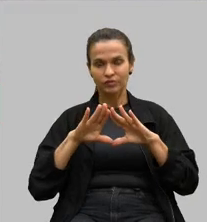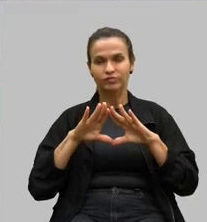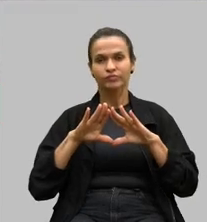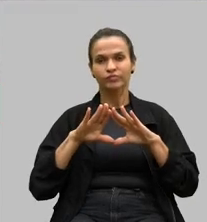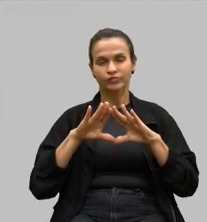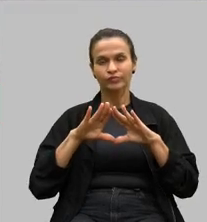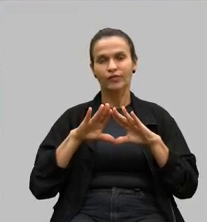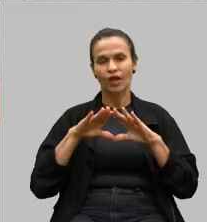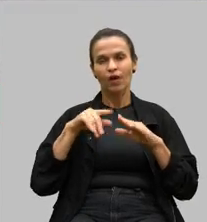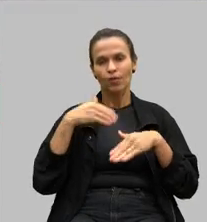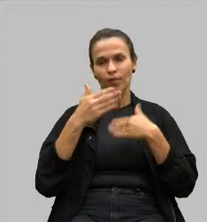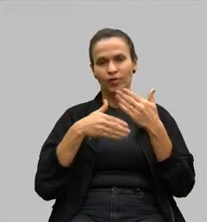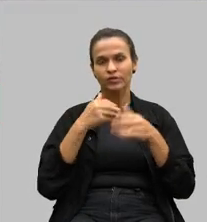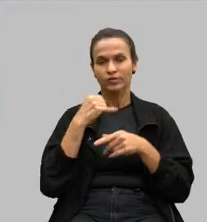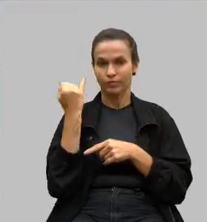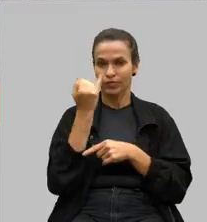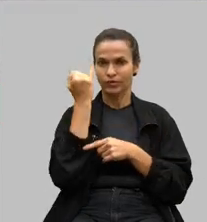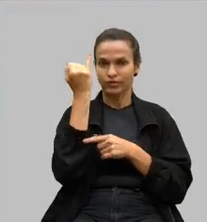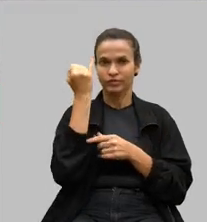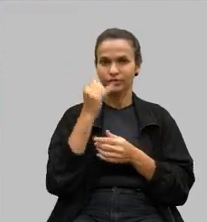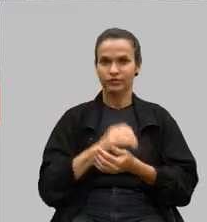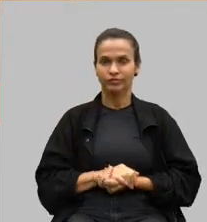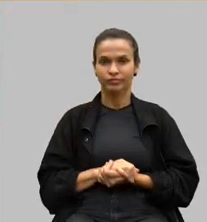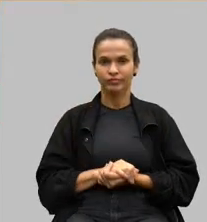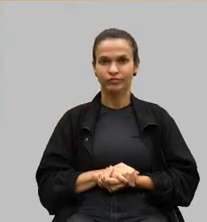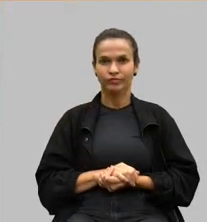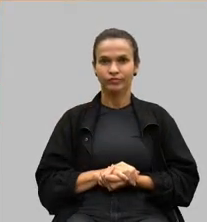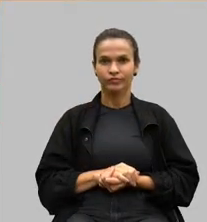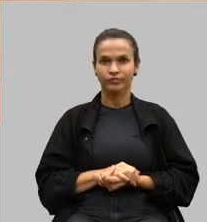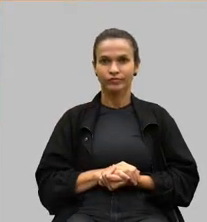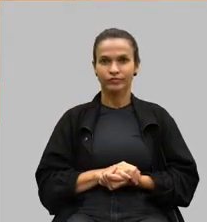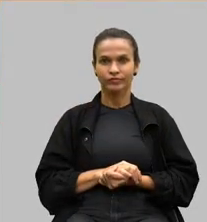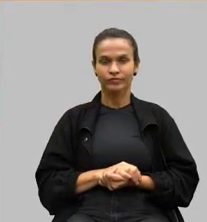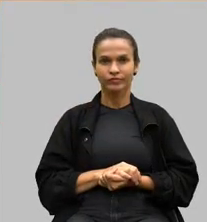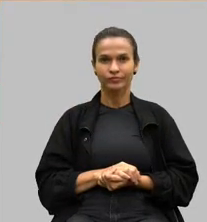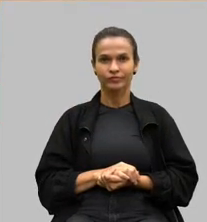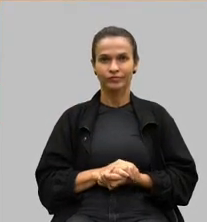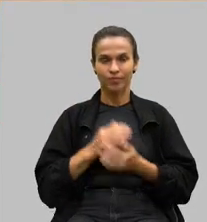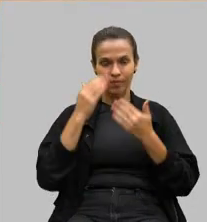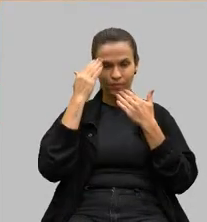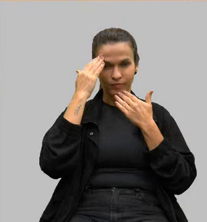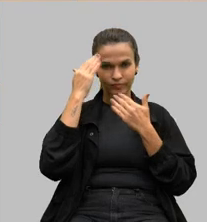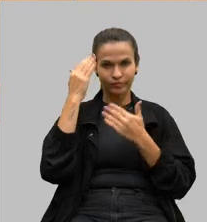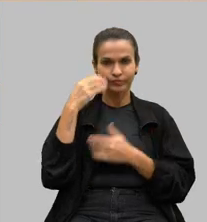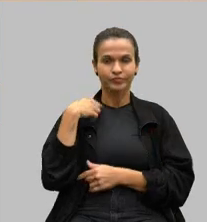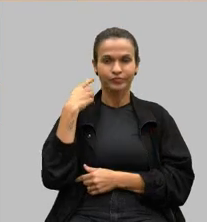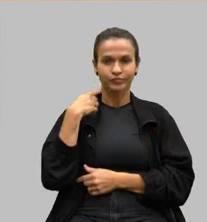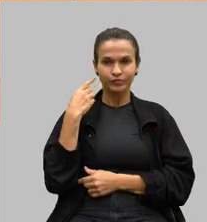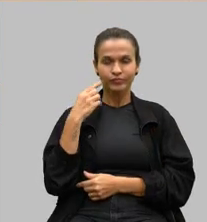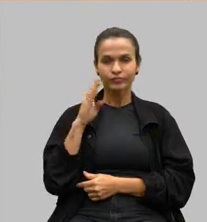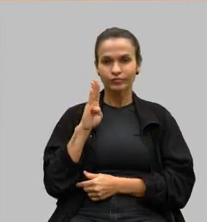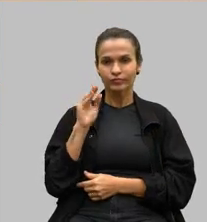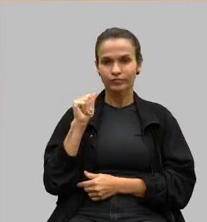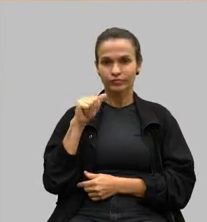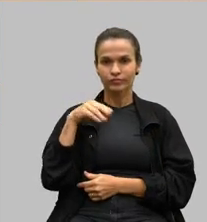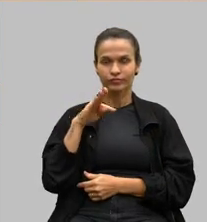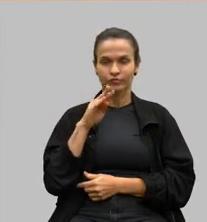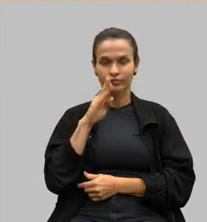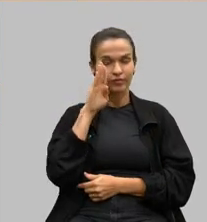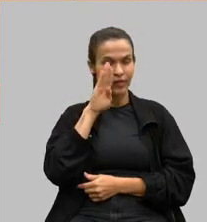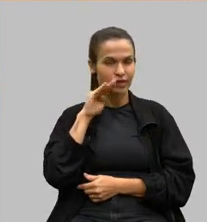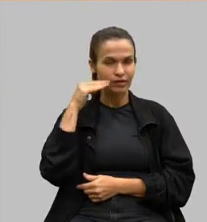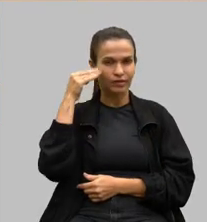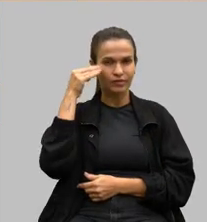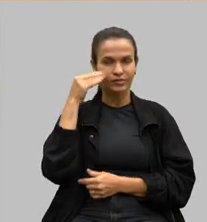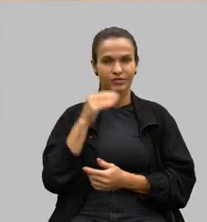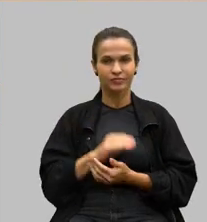e que foi um processo muito importante Obrigado Deputado Beatriz tá e como ela não fez